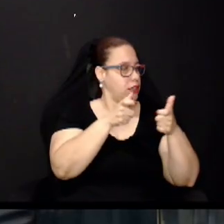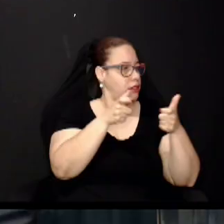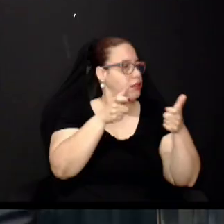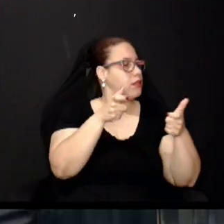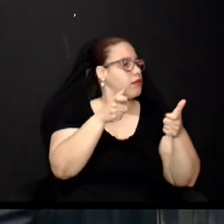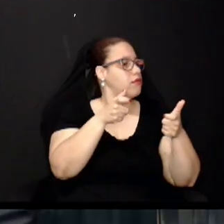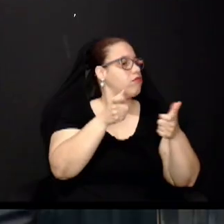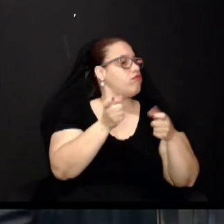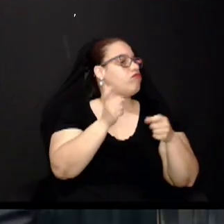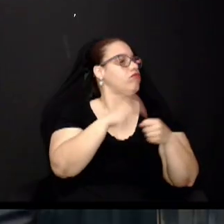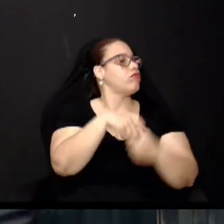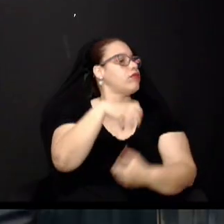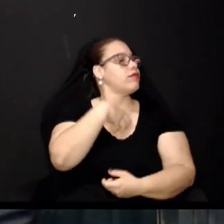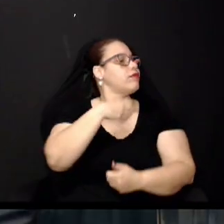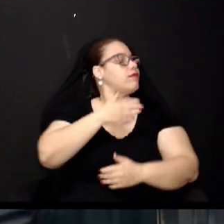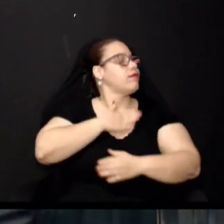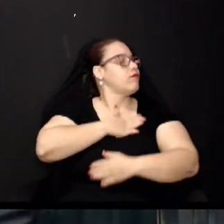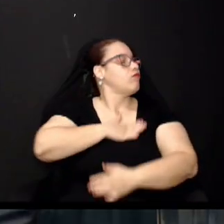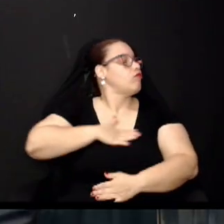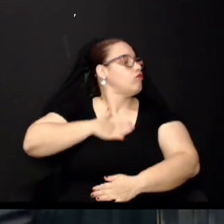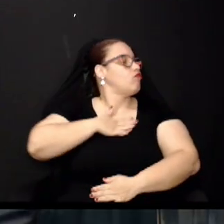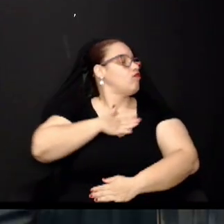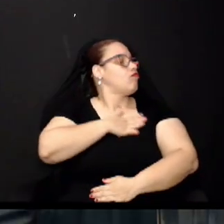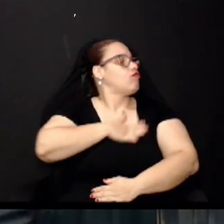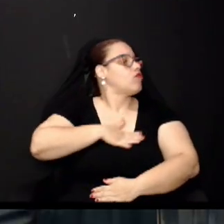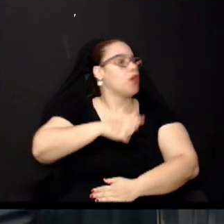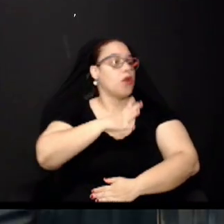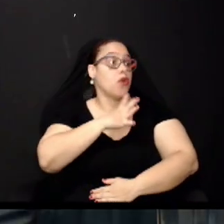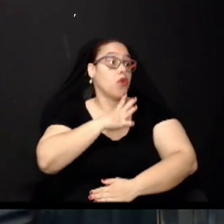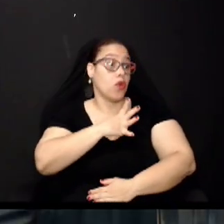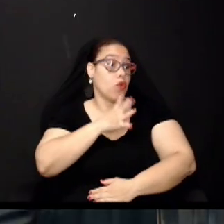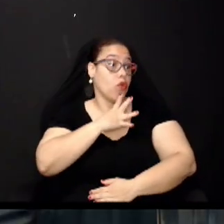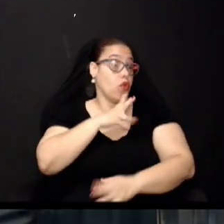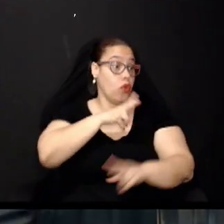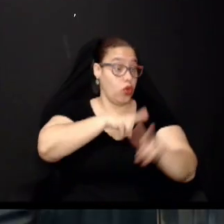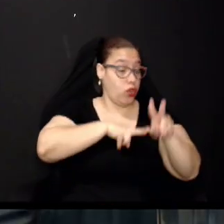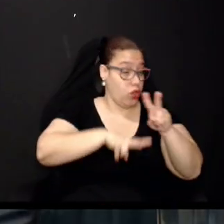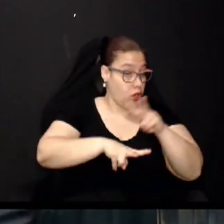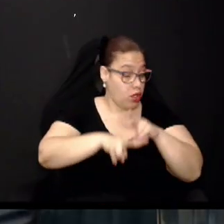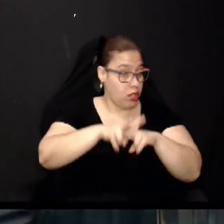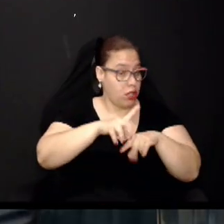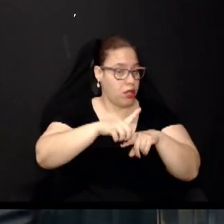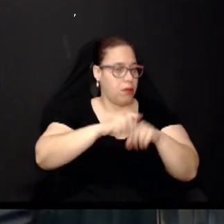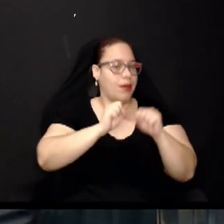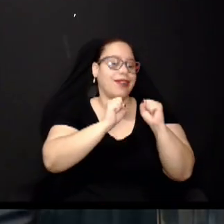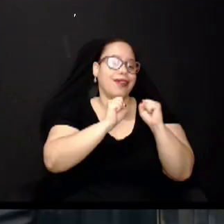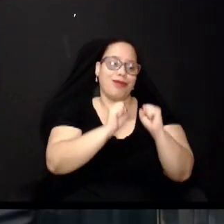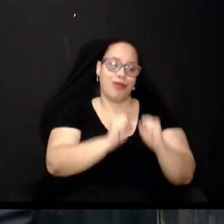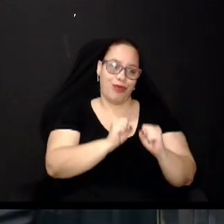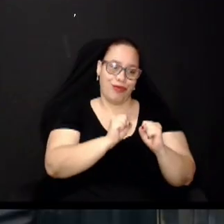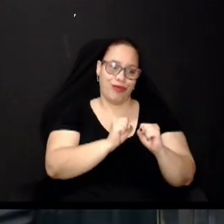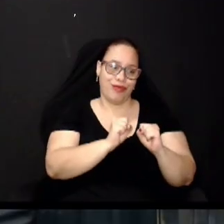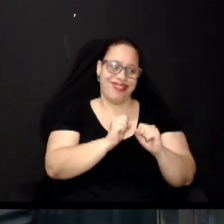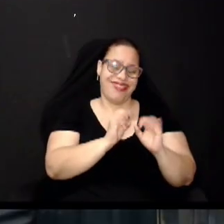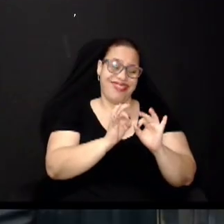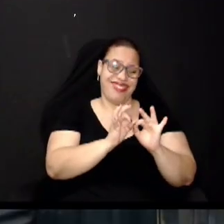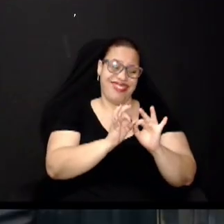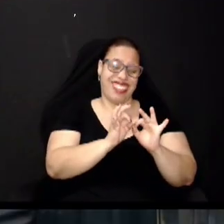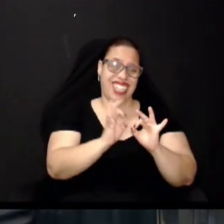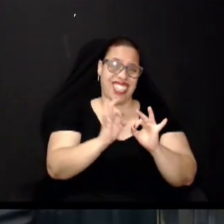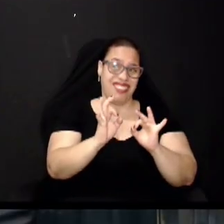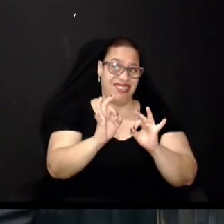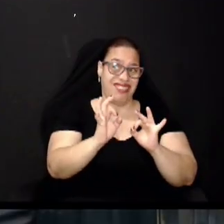sentir prazer, é uma maneira de se conhecer, de olhar para si, mas pode, se de uma maneira prolongada, ser